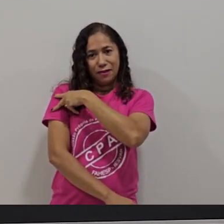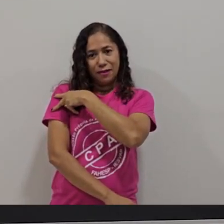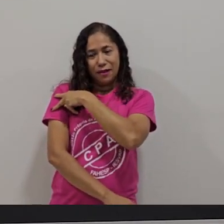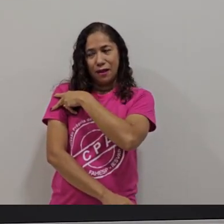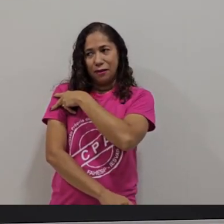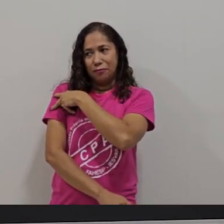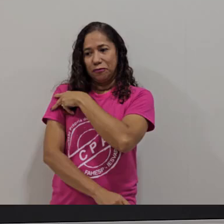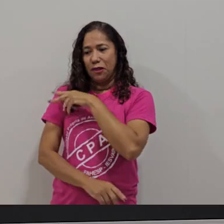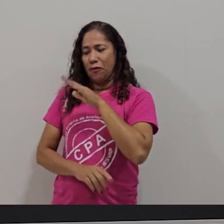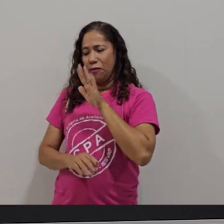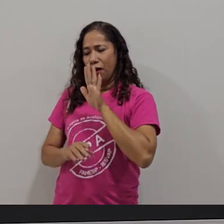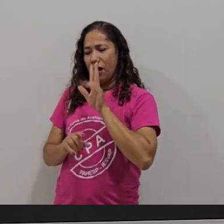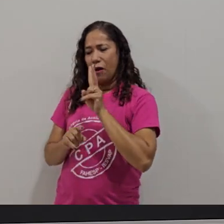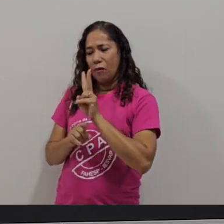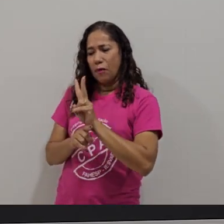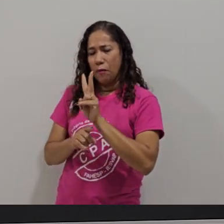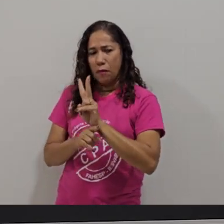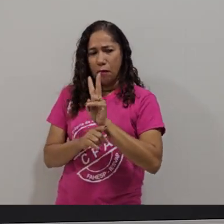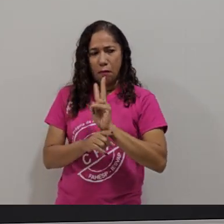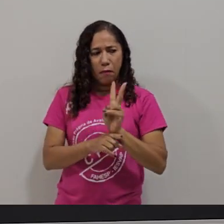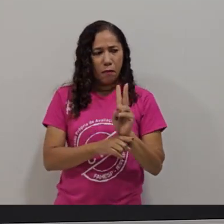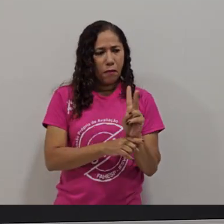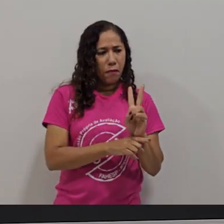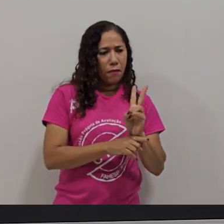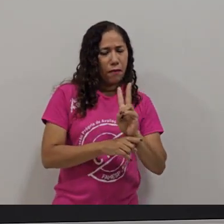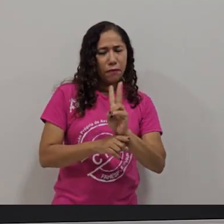abordagem que buscava aí